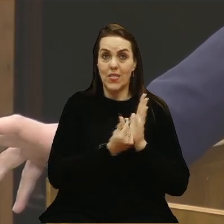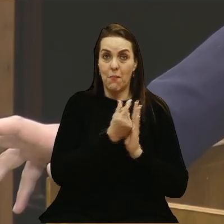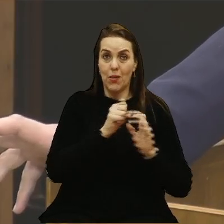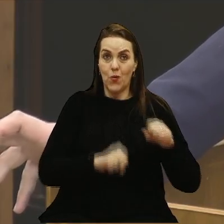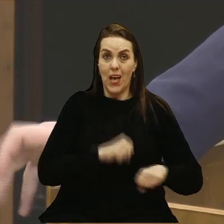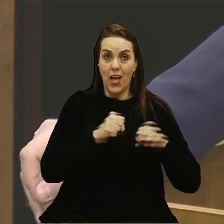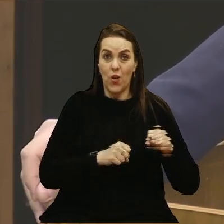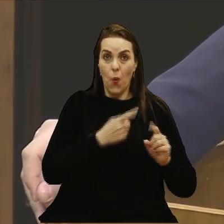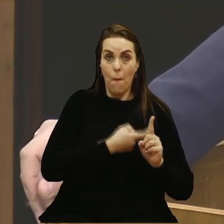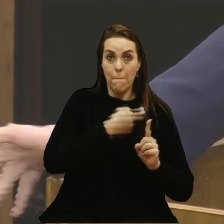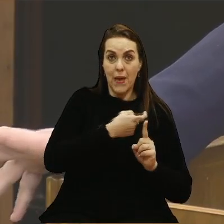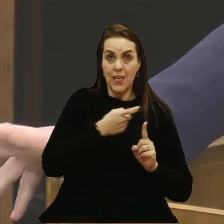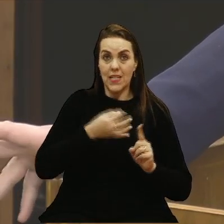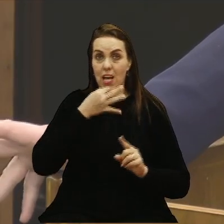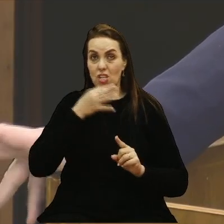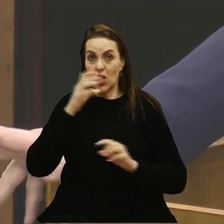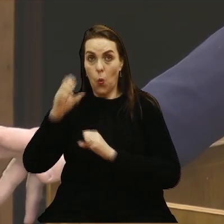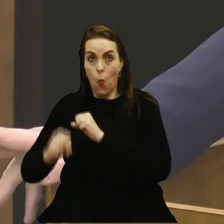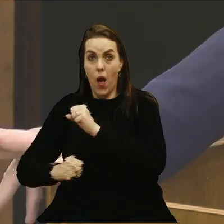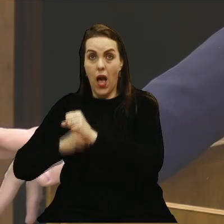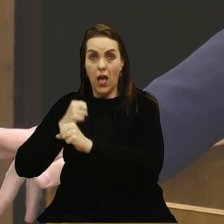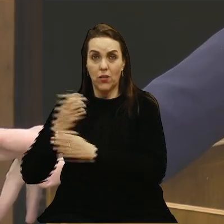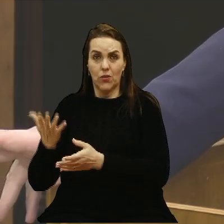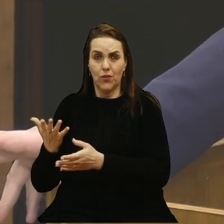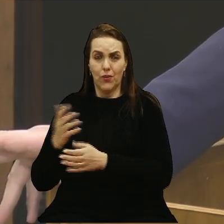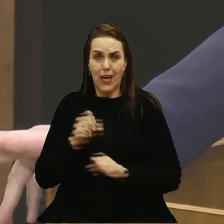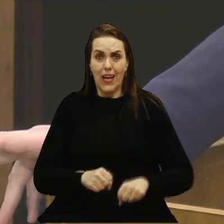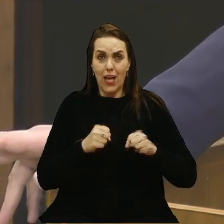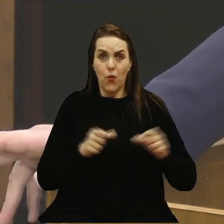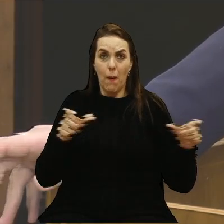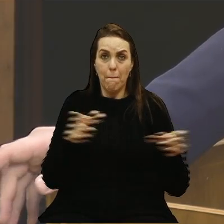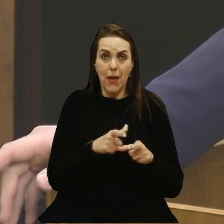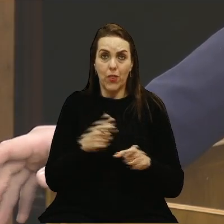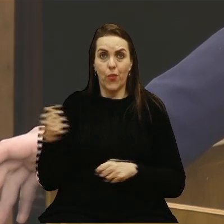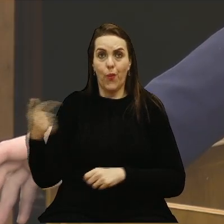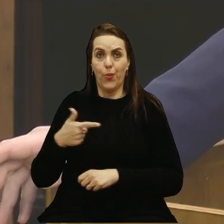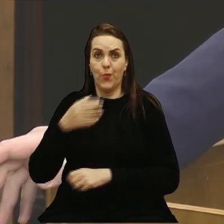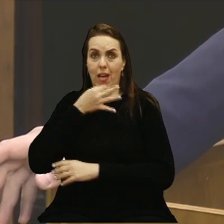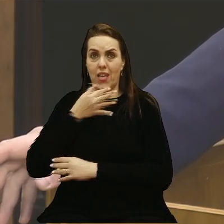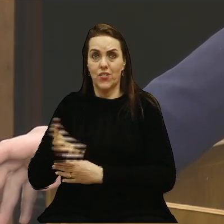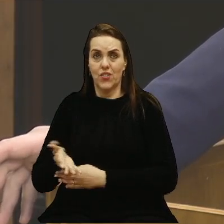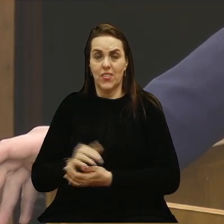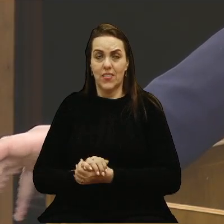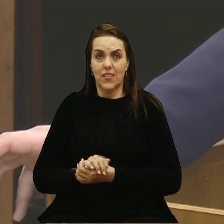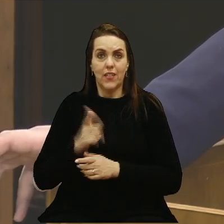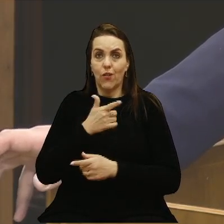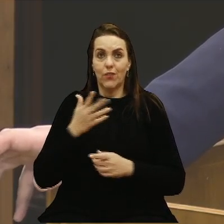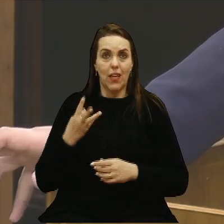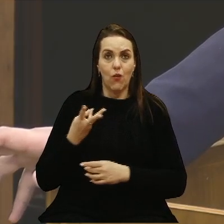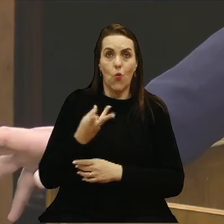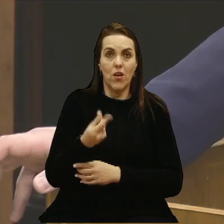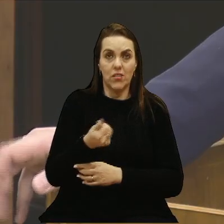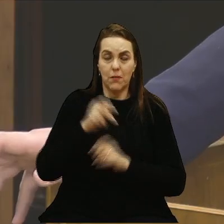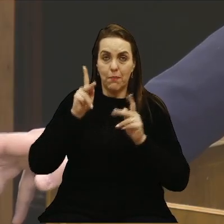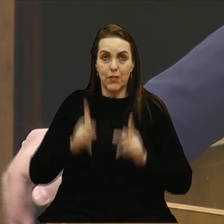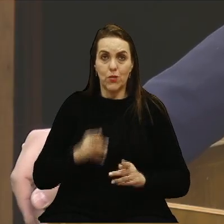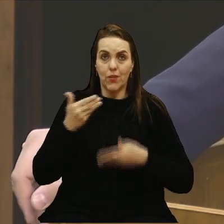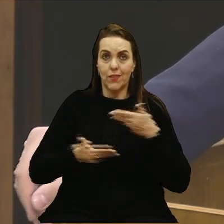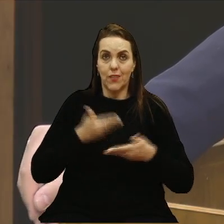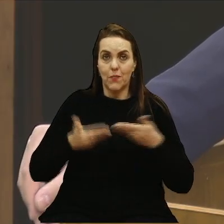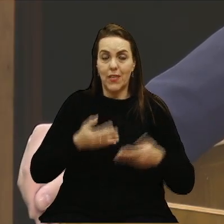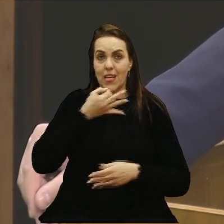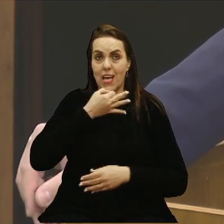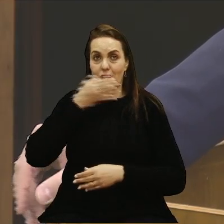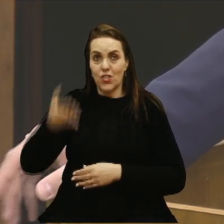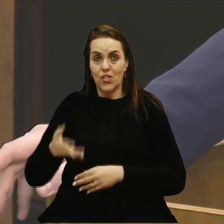absurdo, dado o fato de que Canoas é menor do que a nossa cidade, não tem a quantidade de pessoas para atender como Caxias do Sul